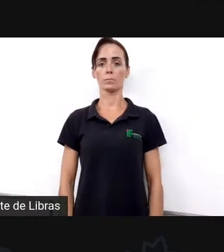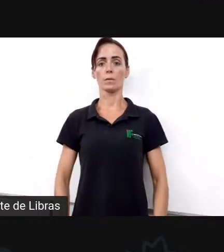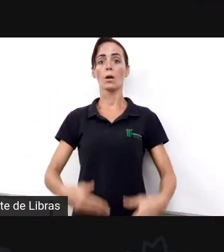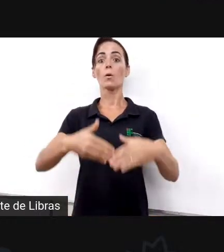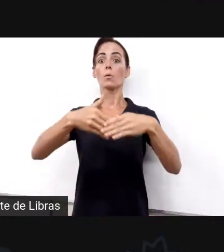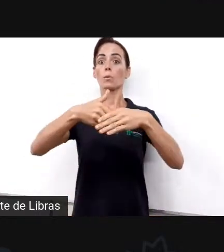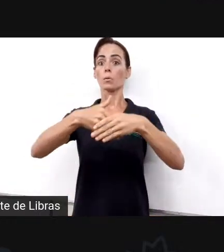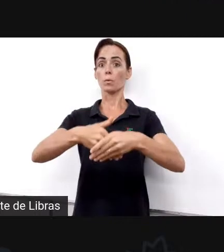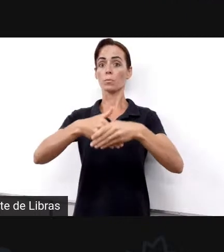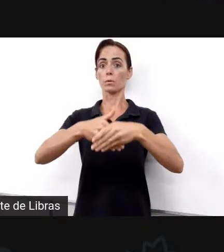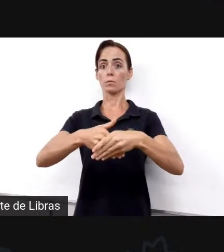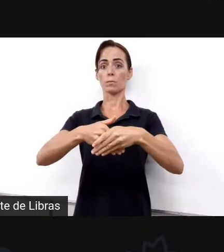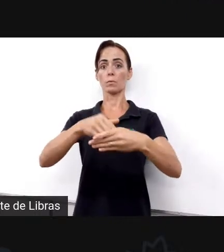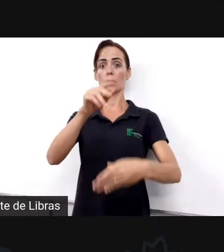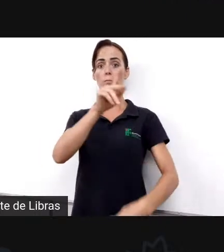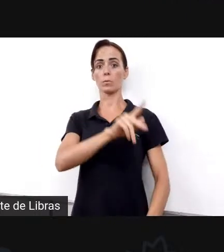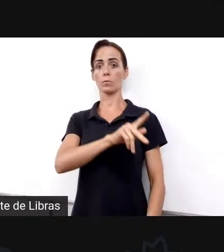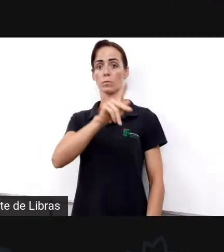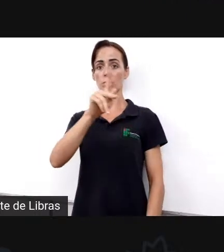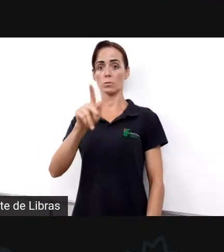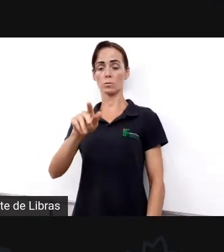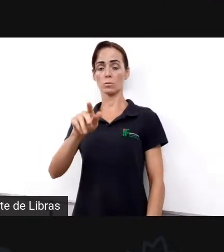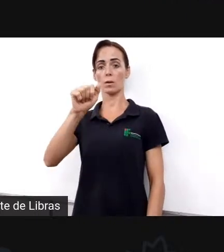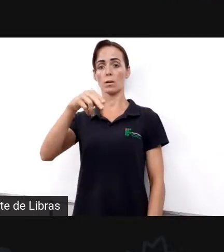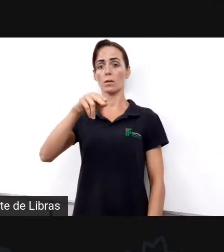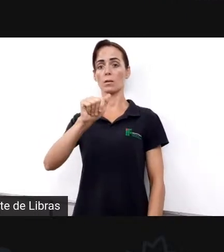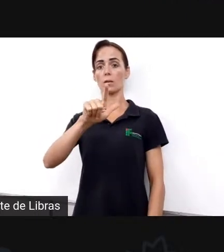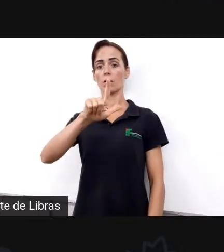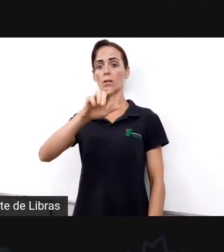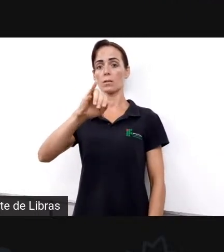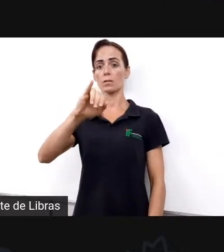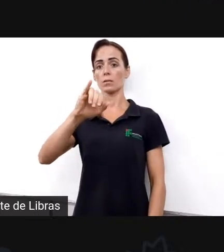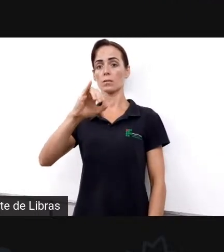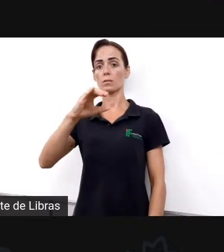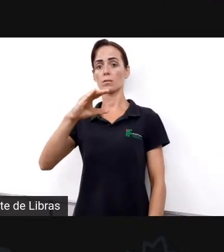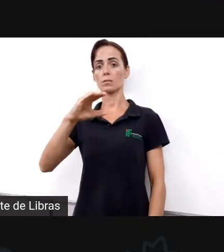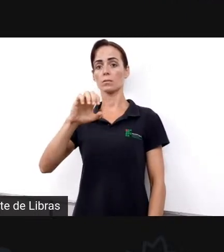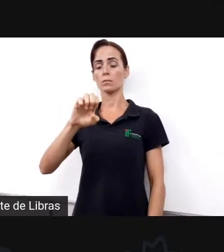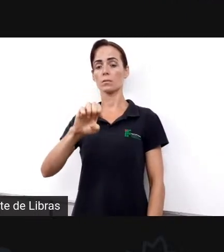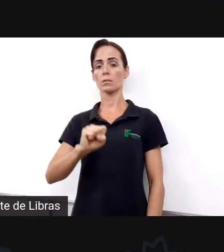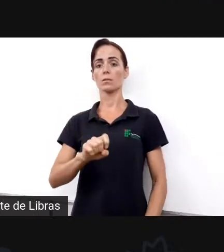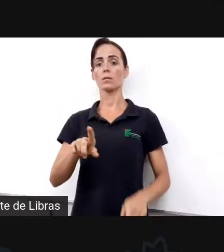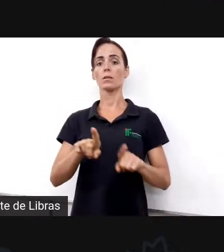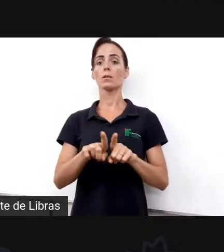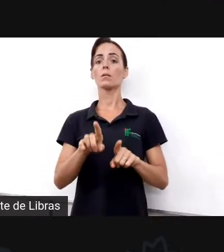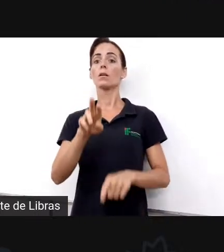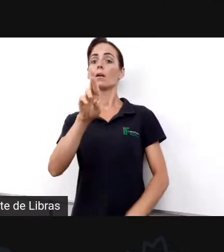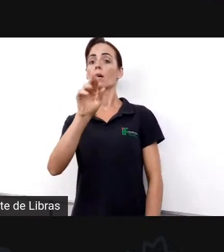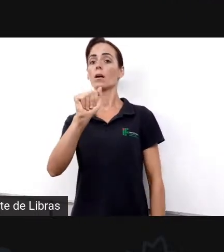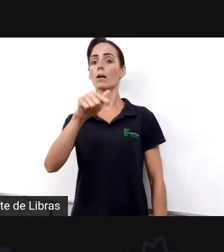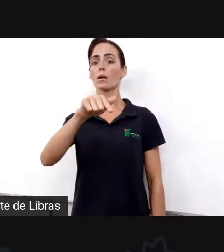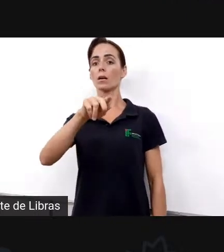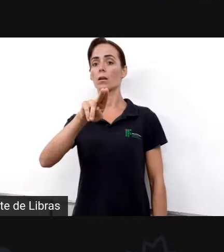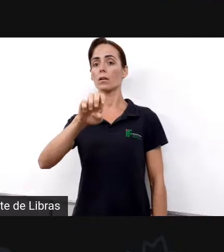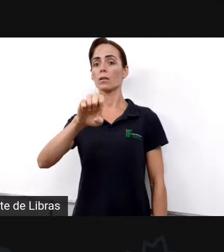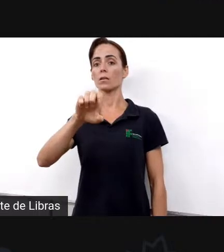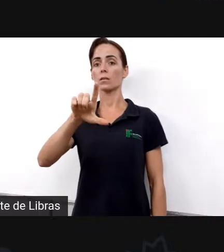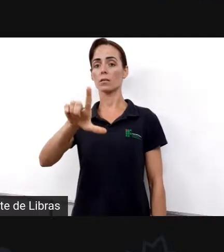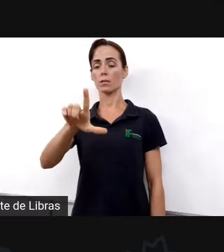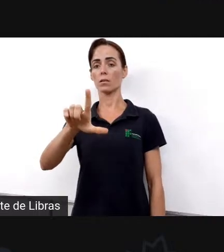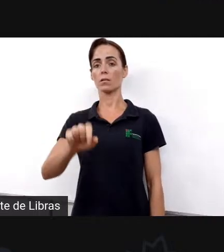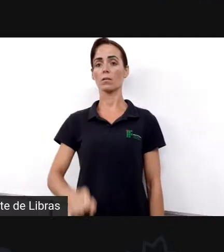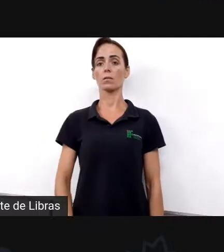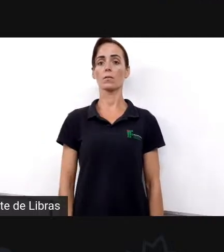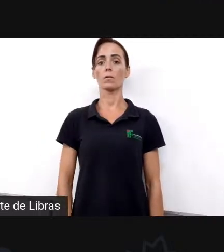a professora a senhora Annalice Marquesan, a senhora Raquel Canova, a senhora